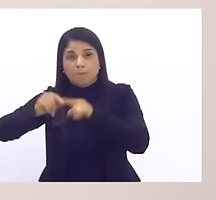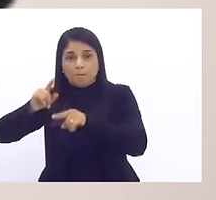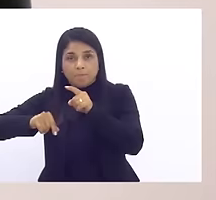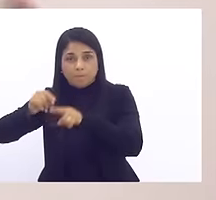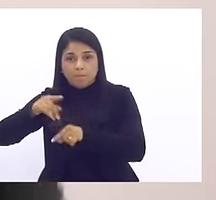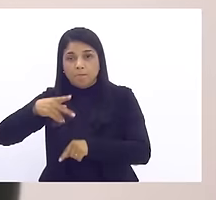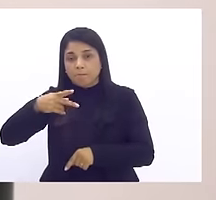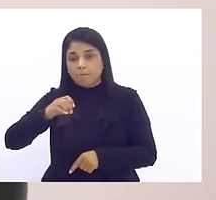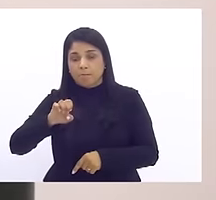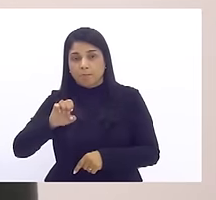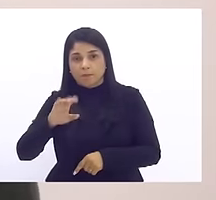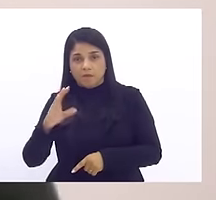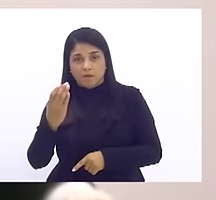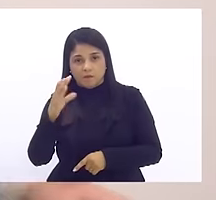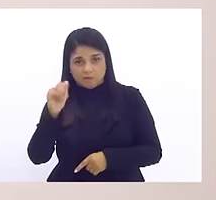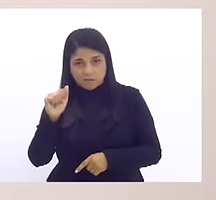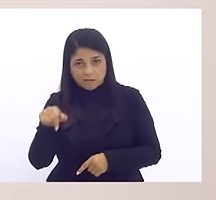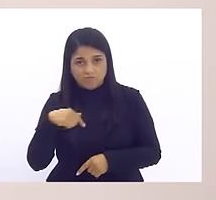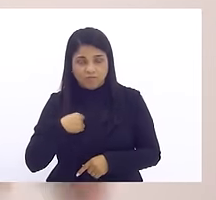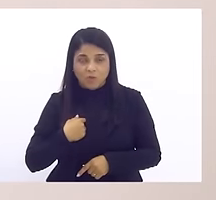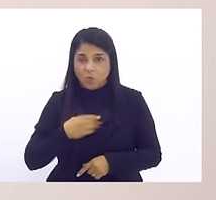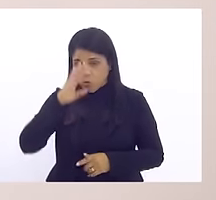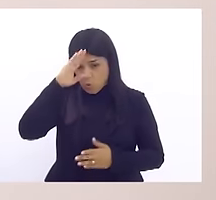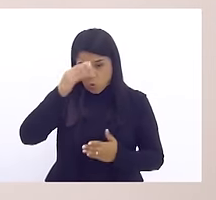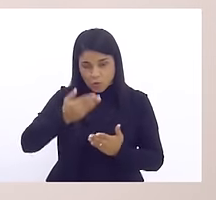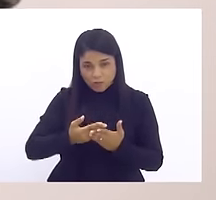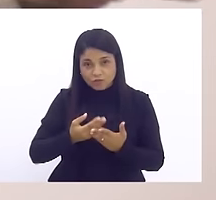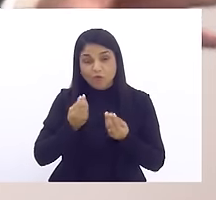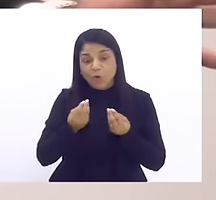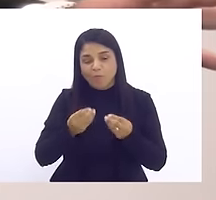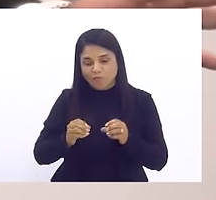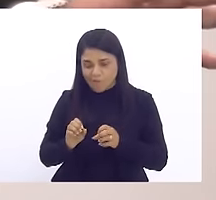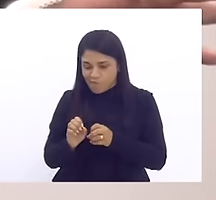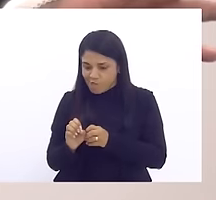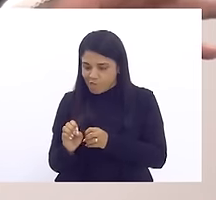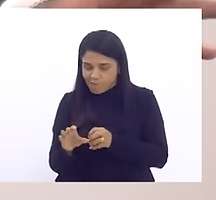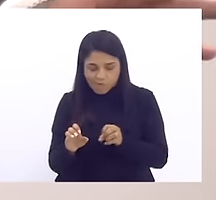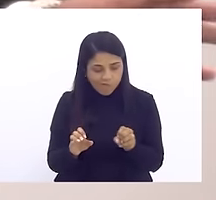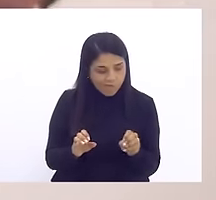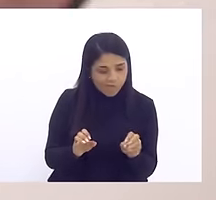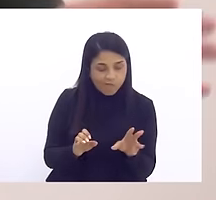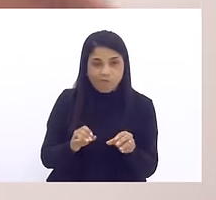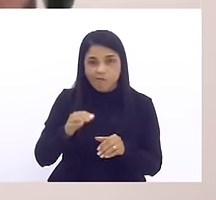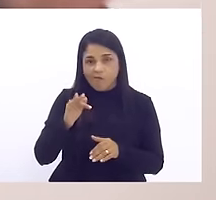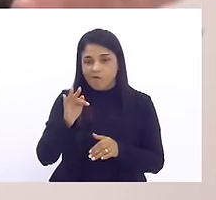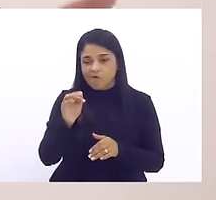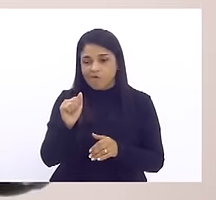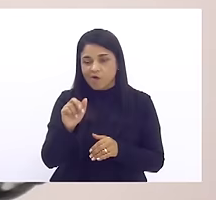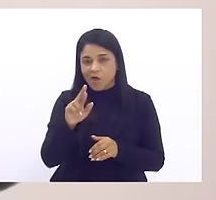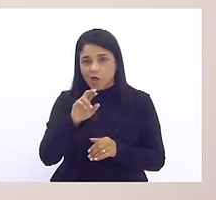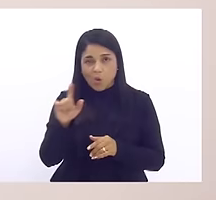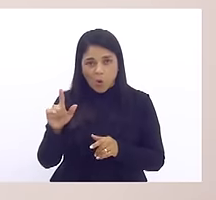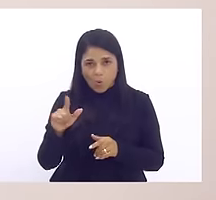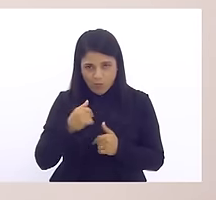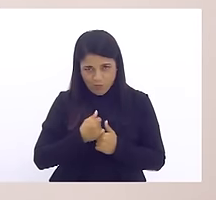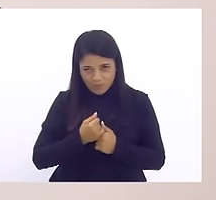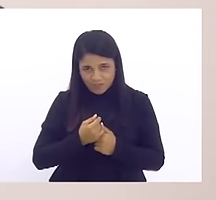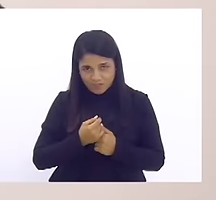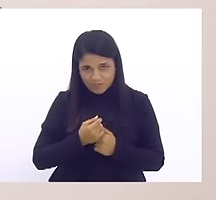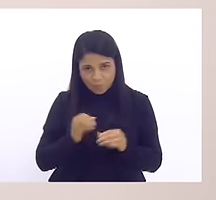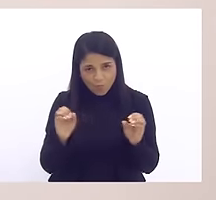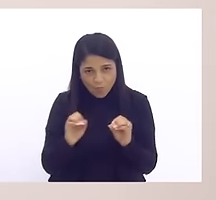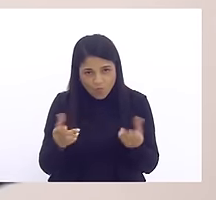eu acredito que ninguém vai andar com carro sem os dois faróis sem a bateria nem anda